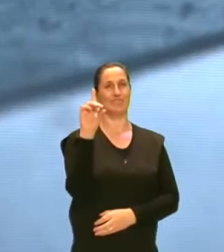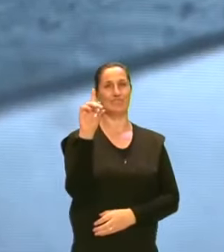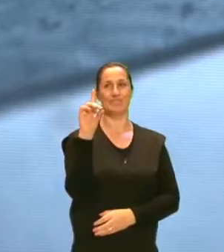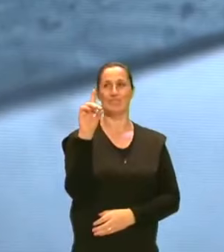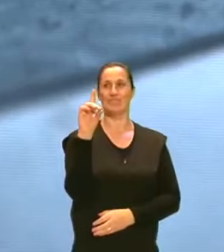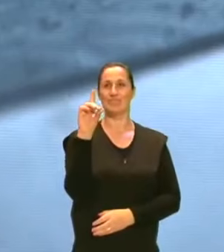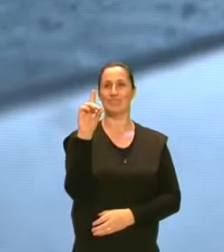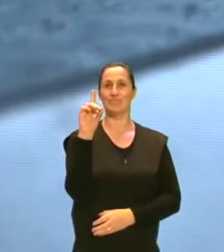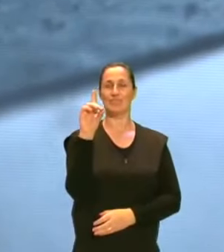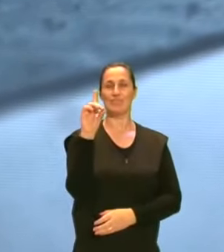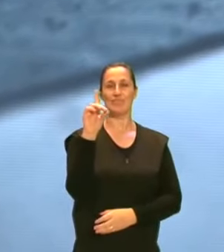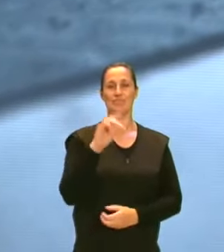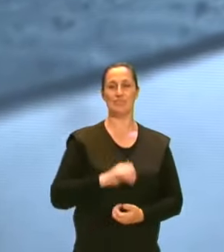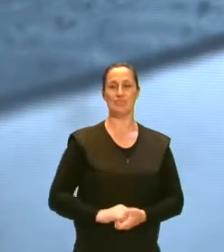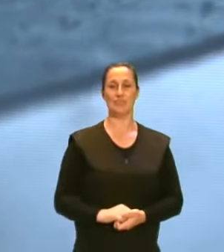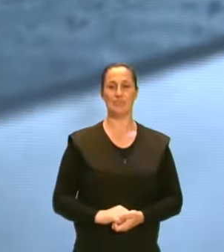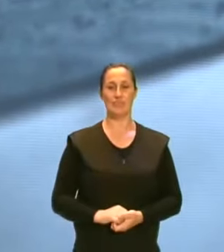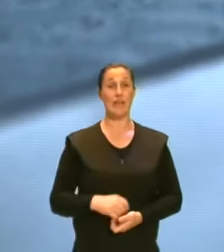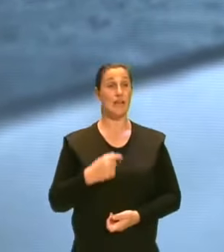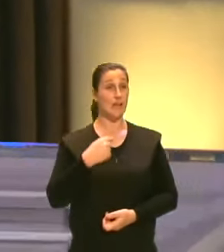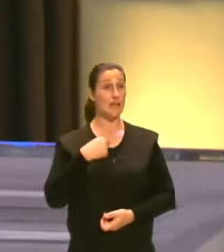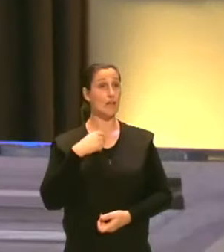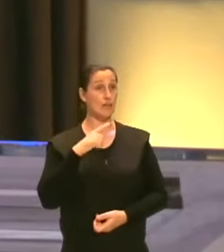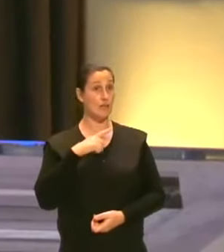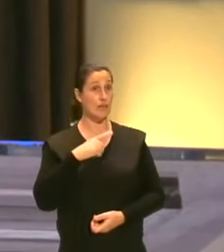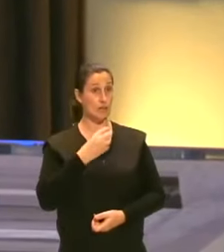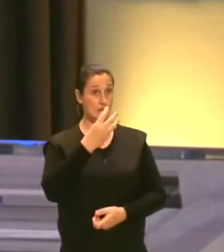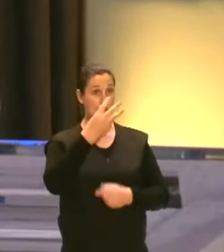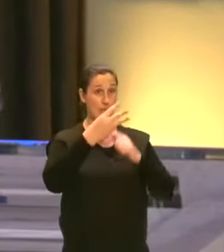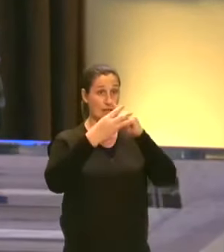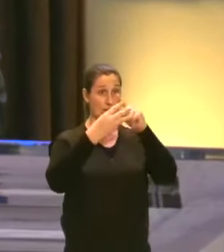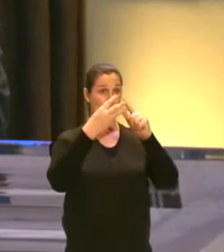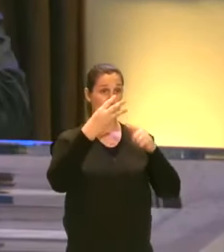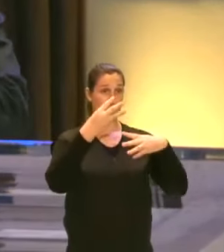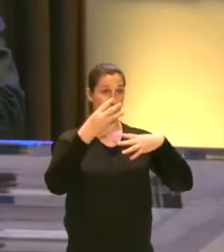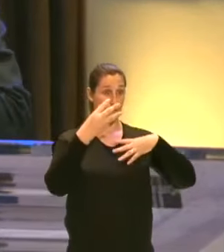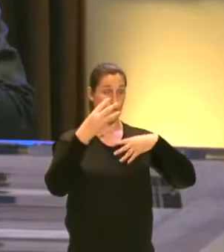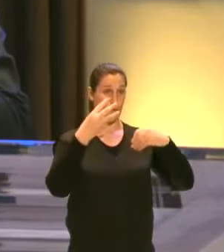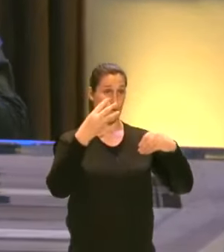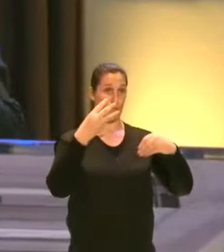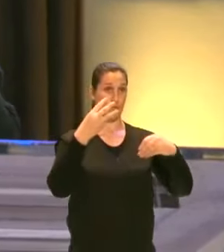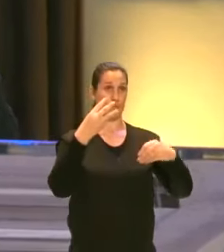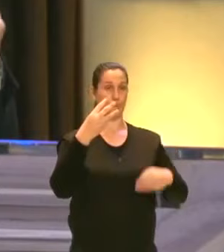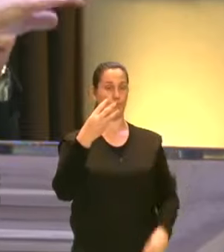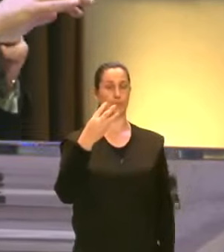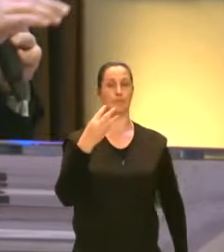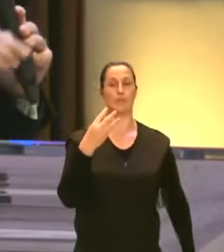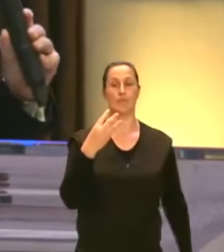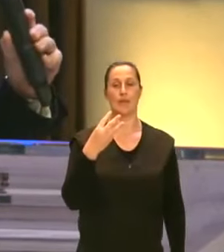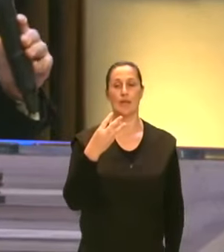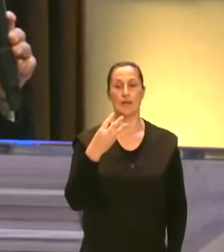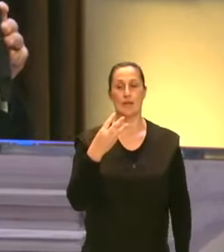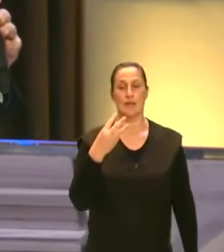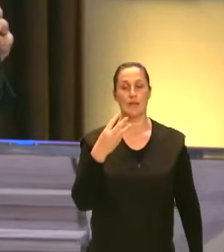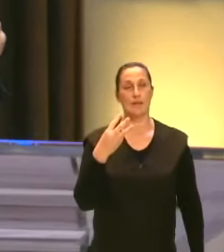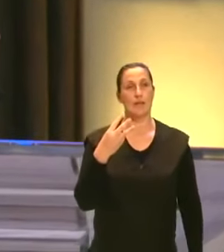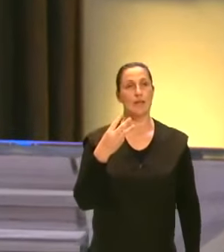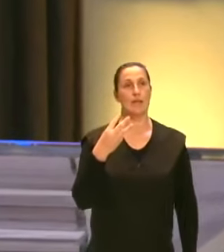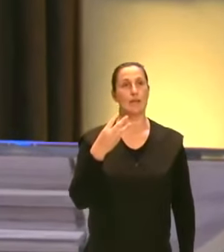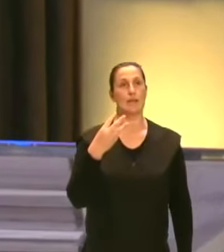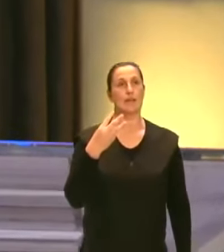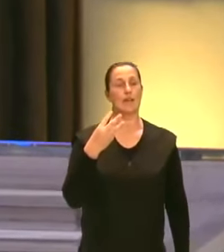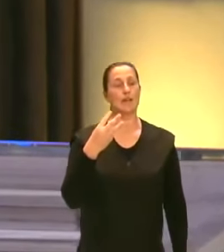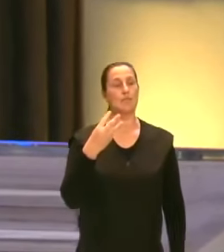Eu olho e eu lembro, tenho 3 filhos, mas quando eu fui, as primeiras vezes dos 3, eu